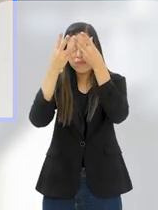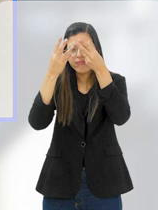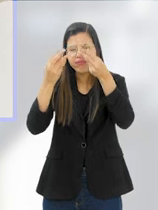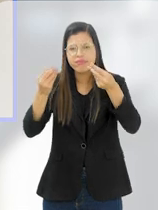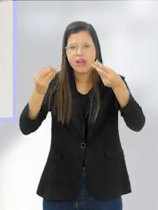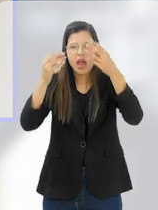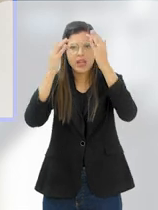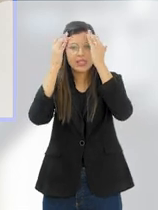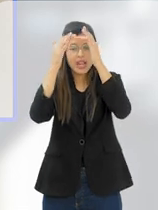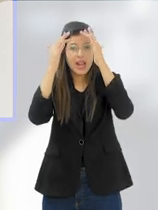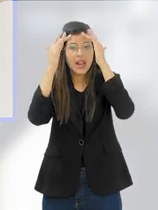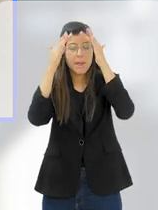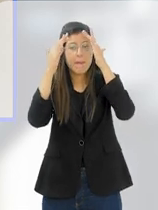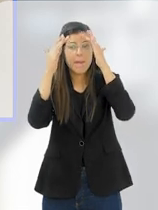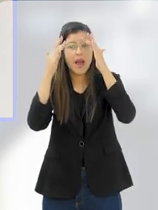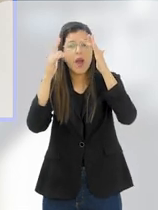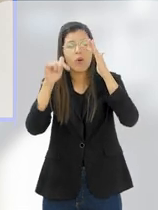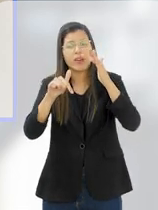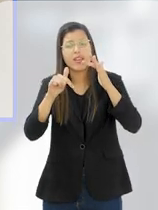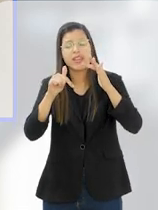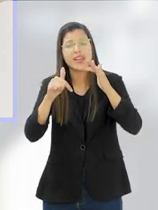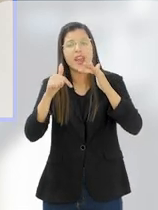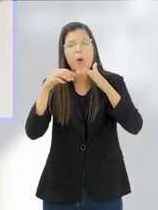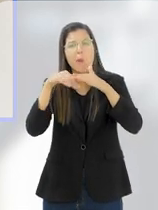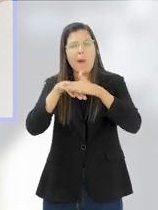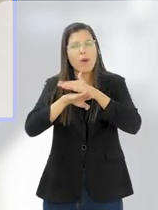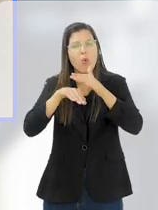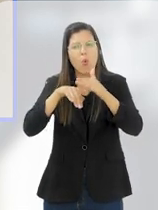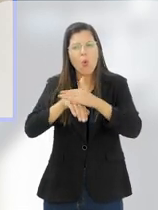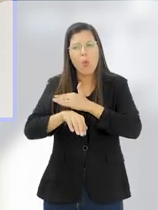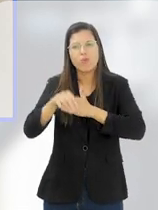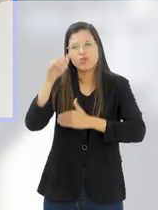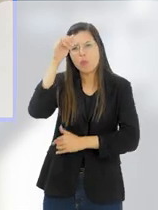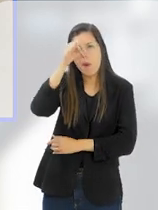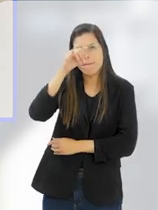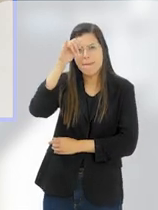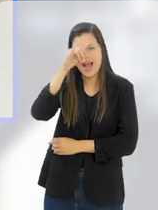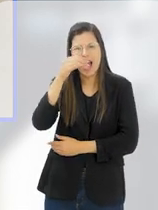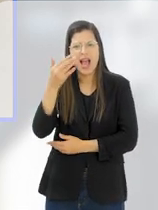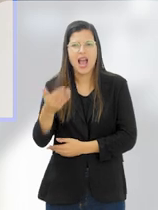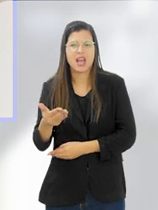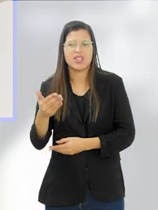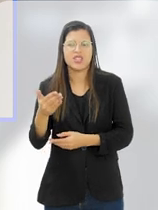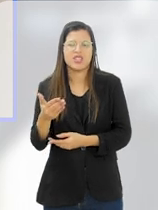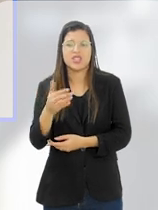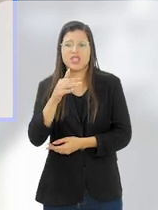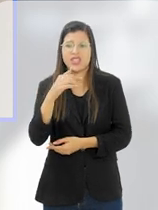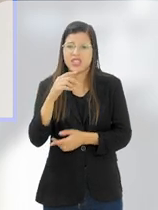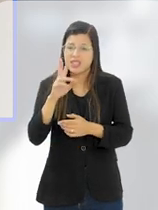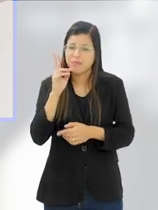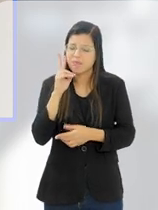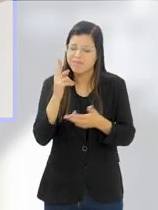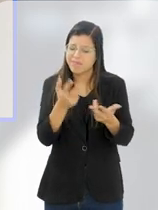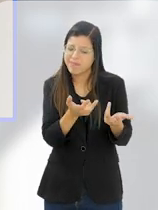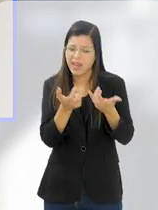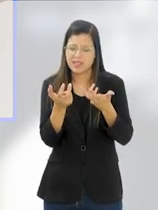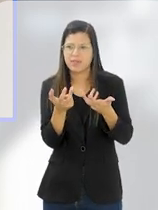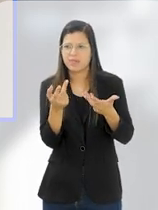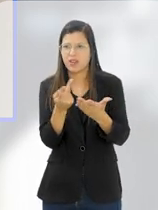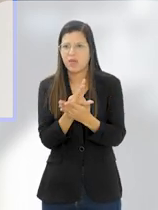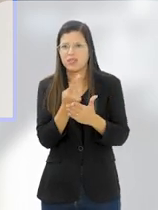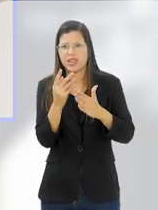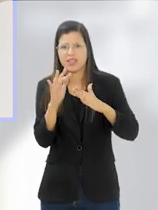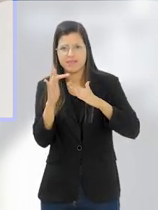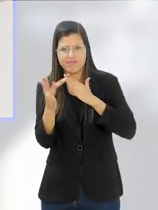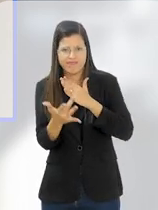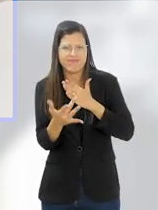é justamente o excesso de futilidade, de superficialidade, de consumismo, né, que a gente vê. É,